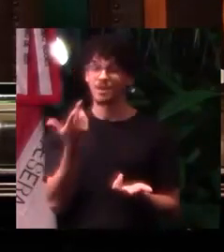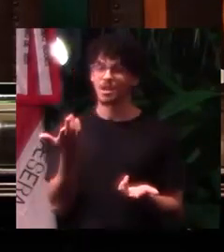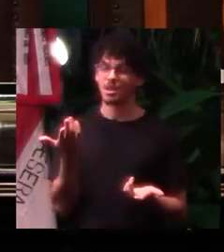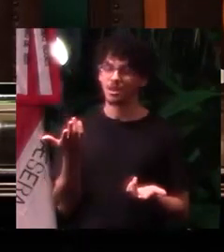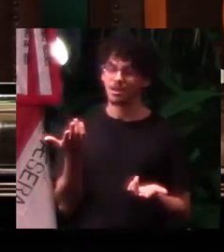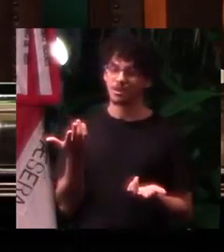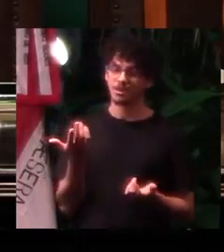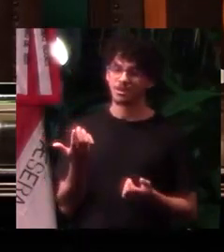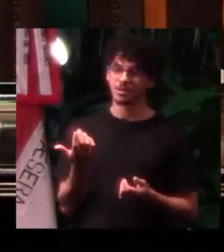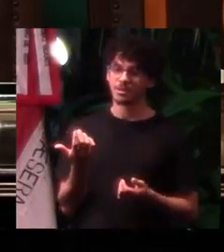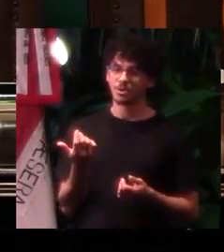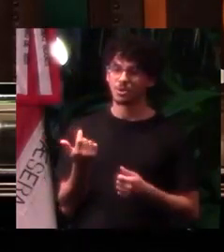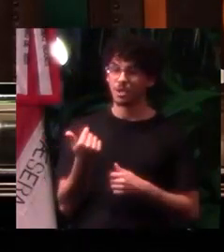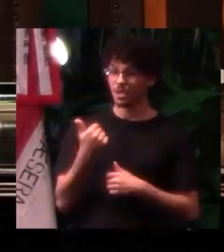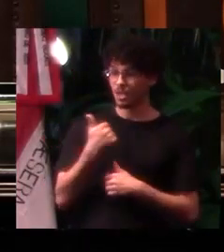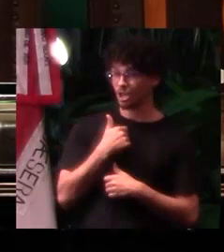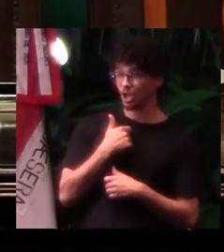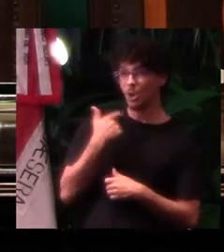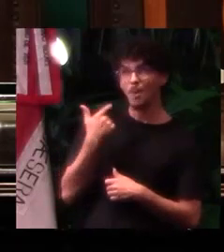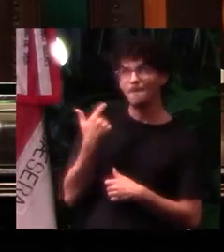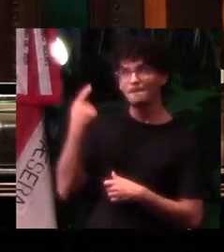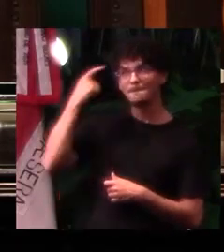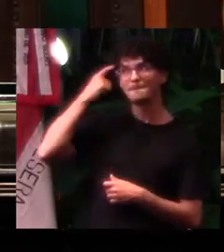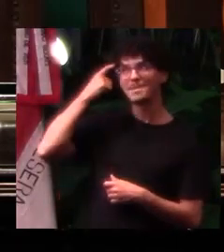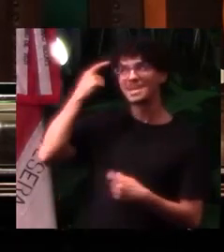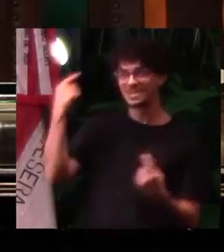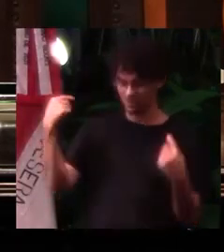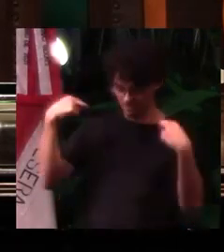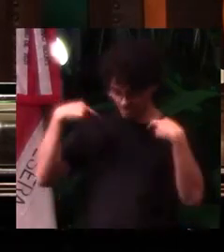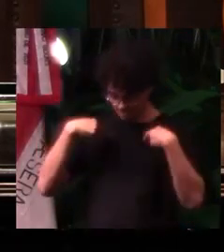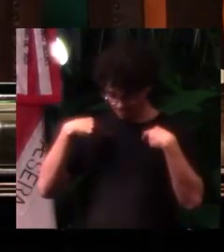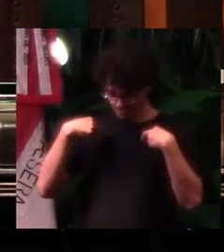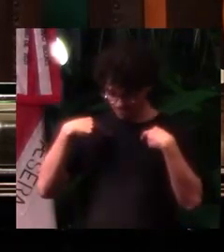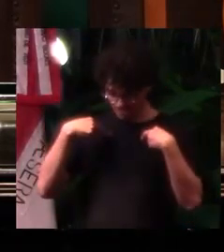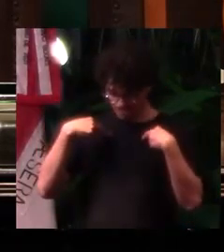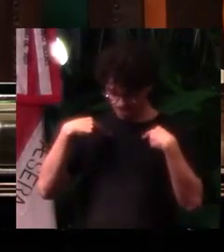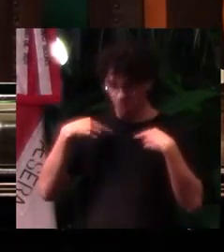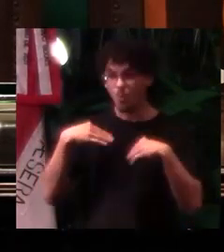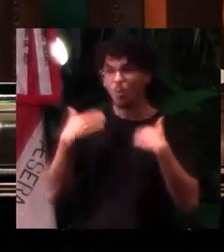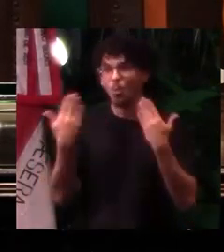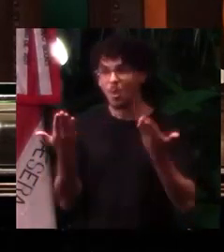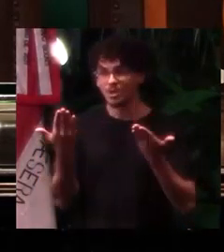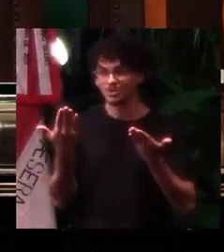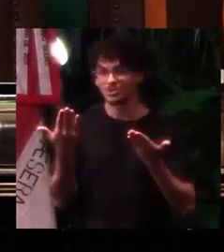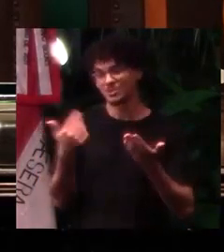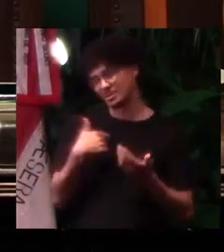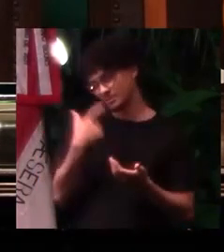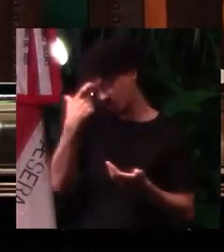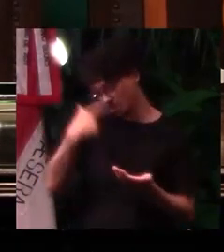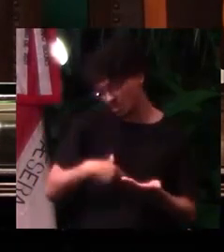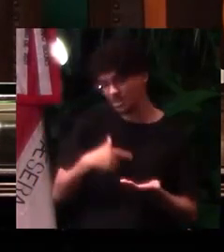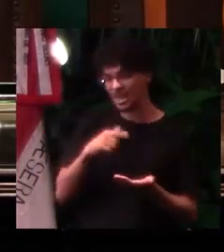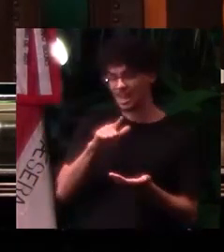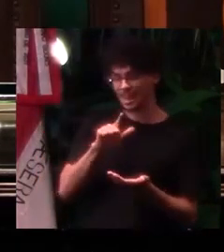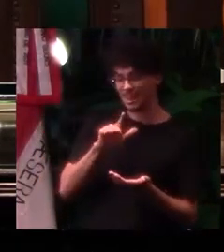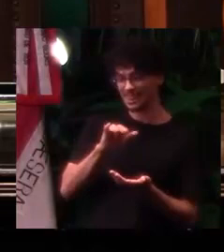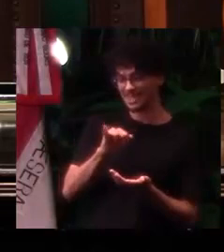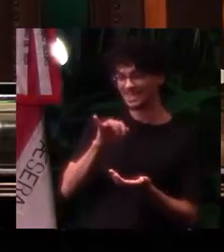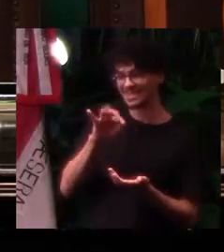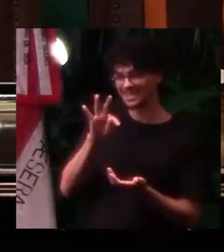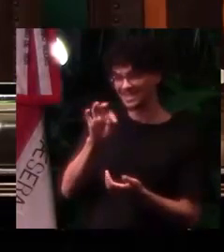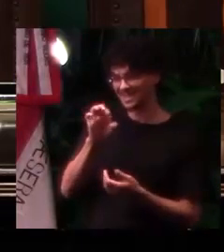falava, eu me penso muito mais enquanto, né, o que me chamam de, quando me chamam de